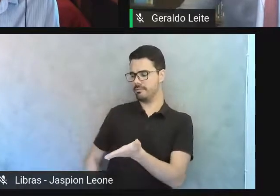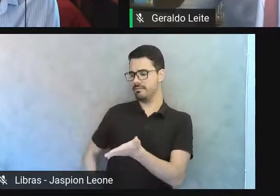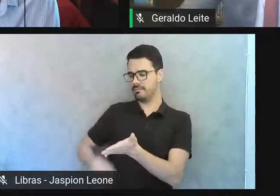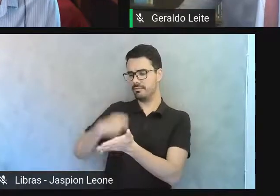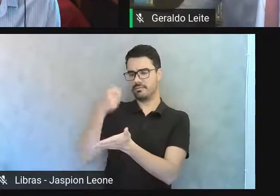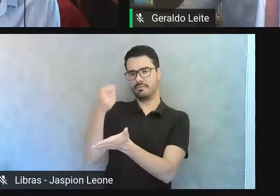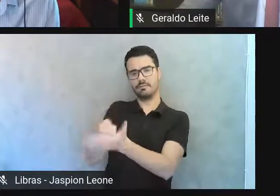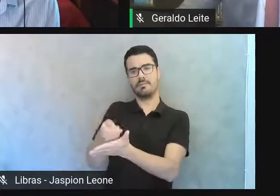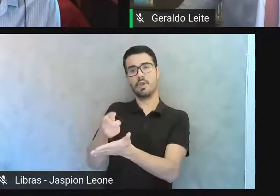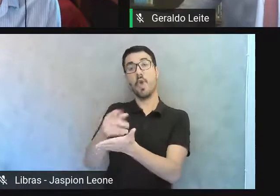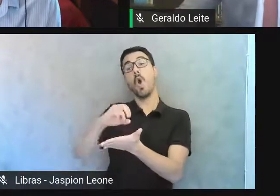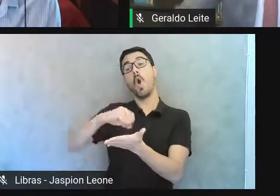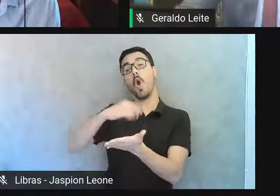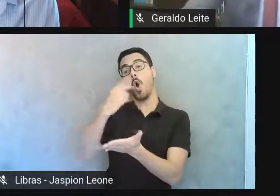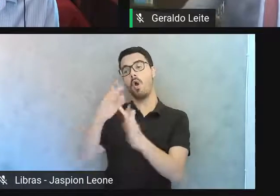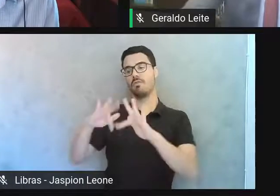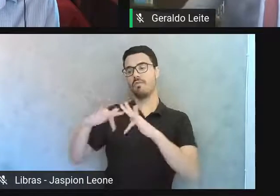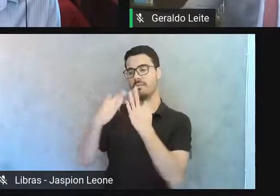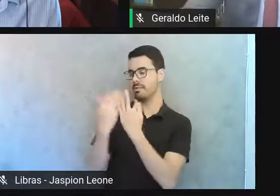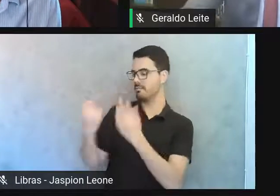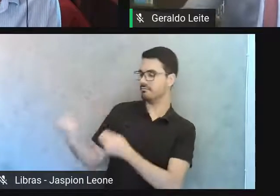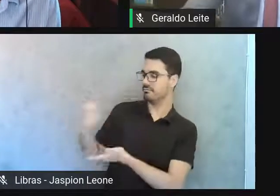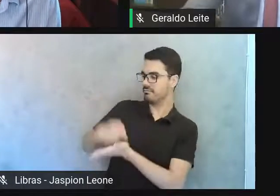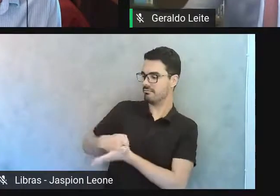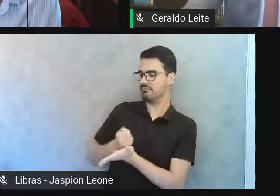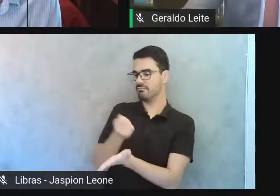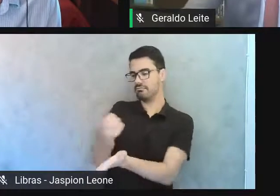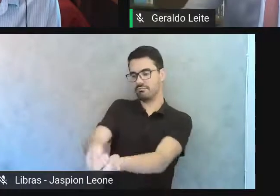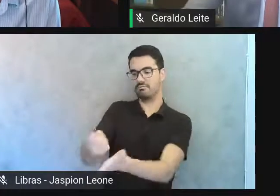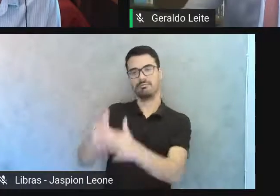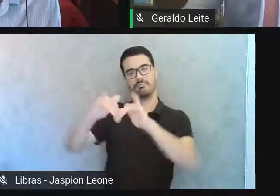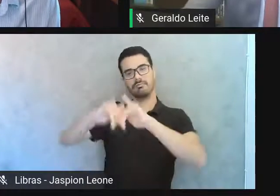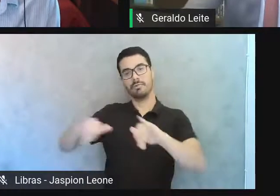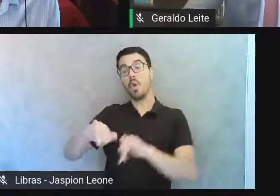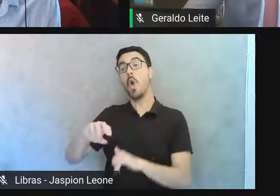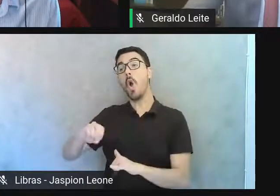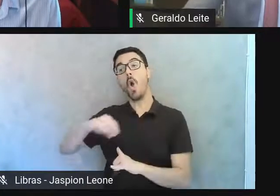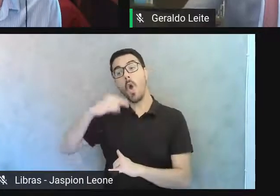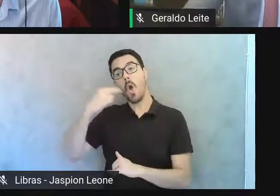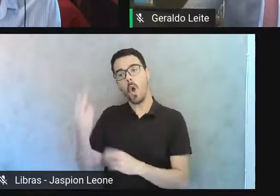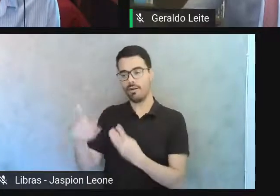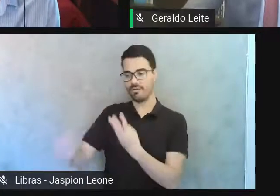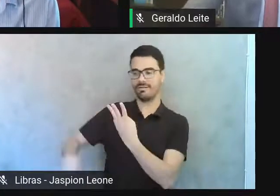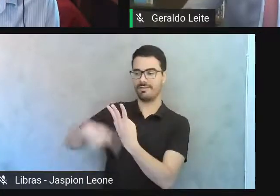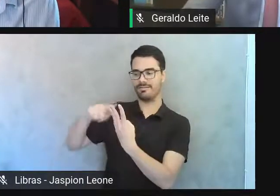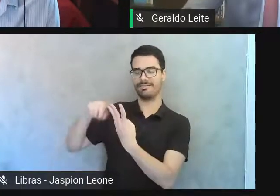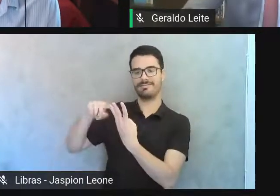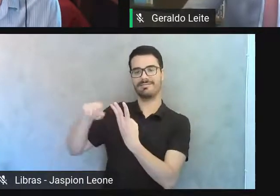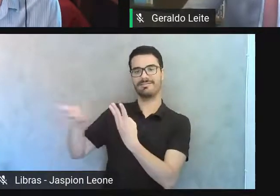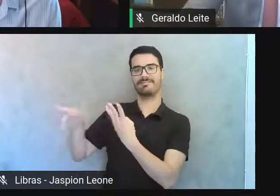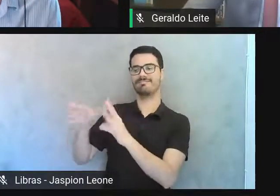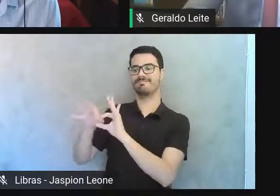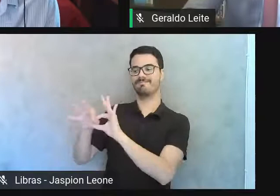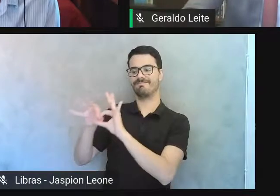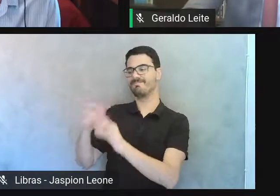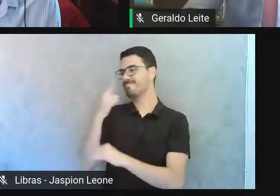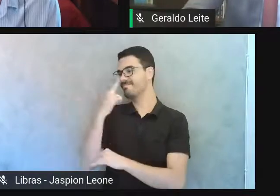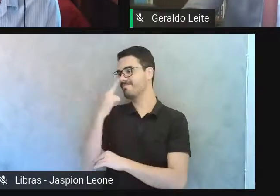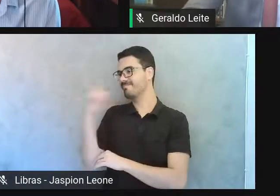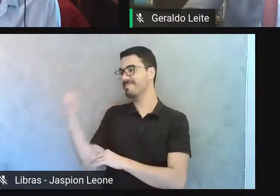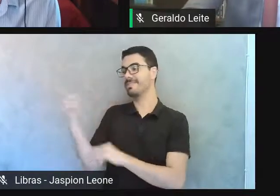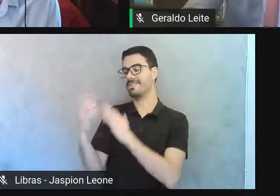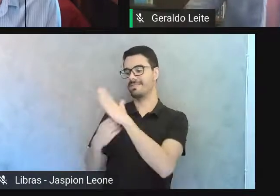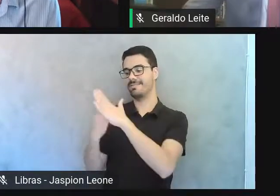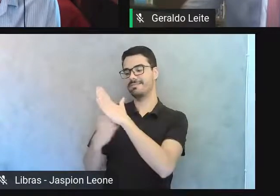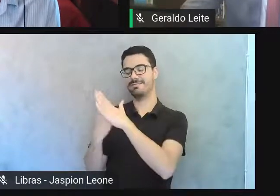de doações de familiares, né? Ou você tem conexões com grandes empresários que